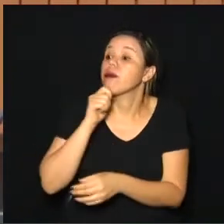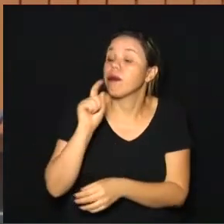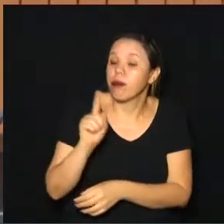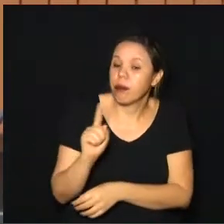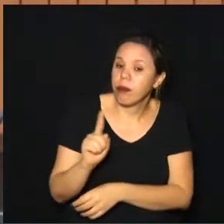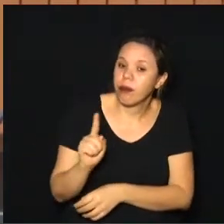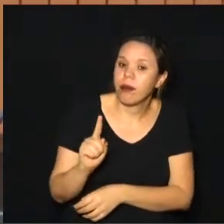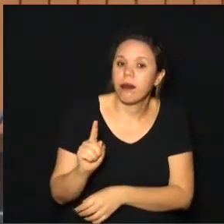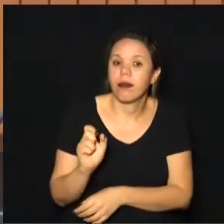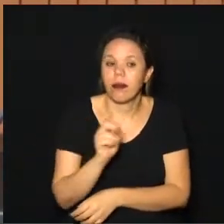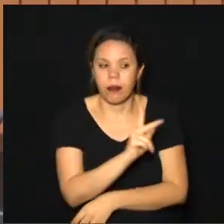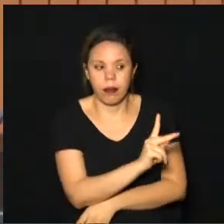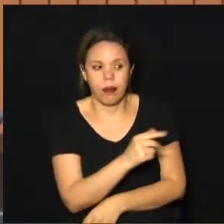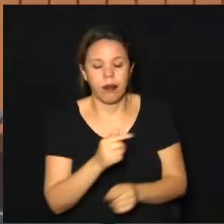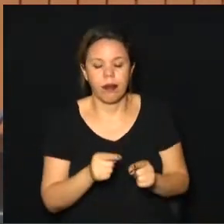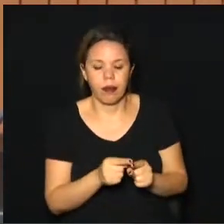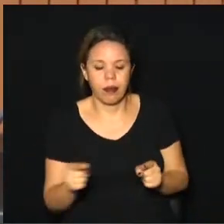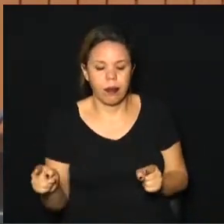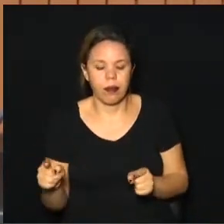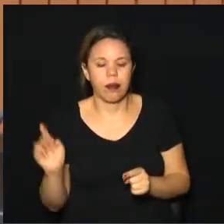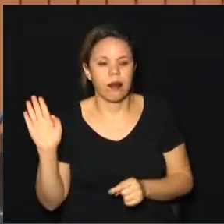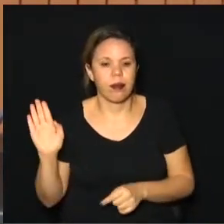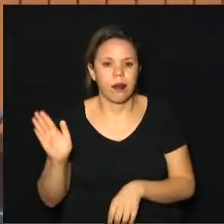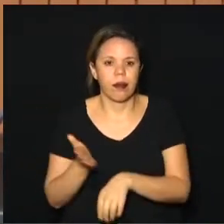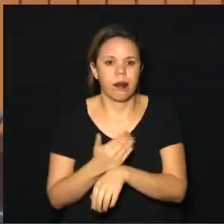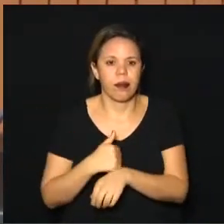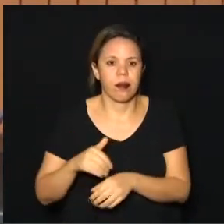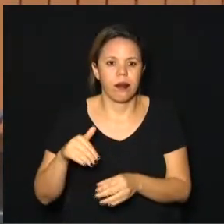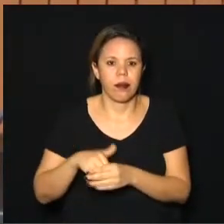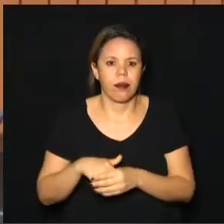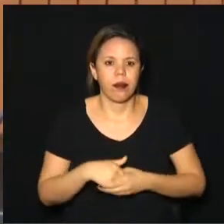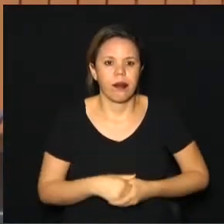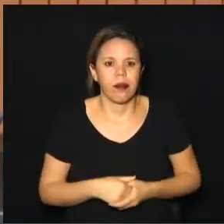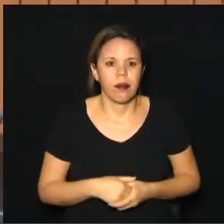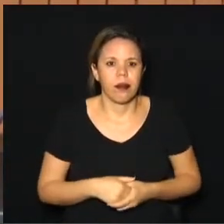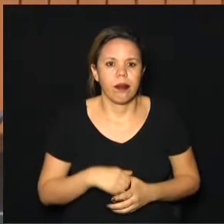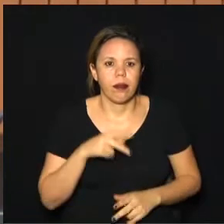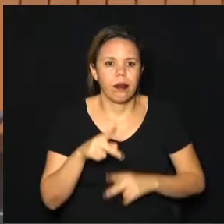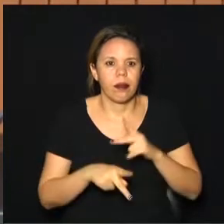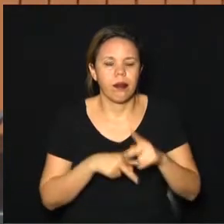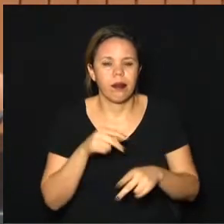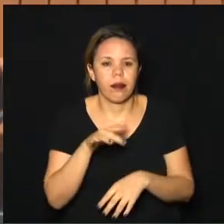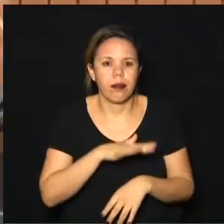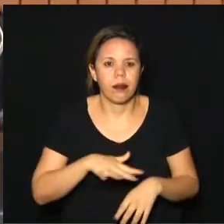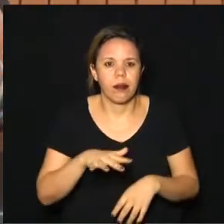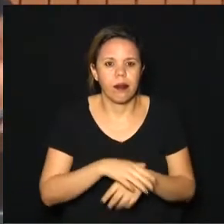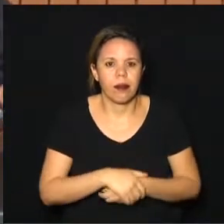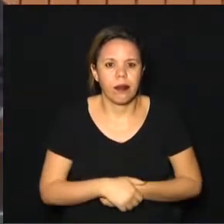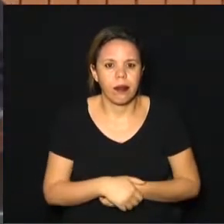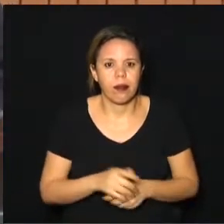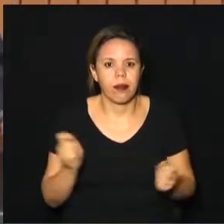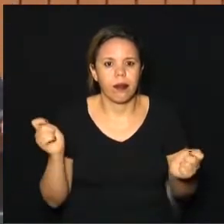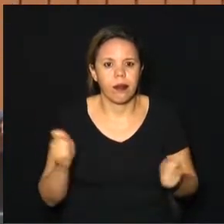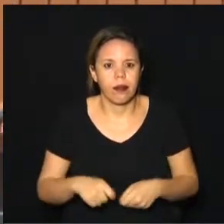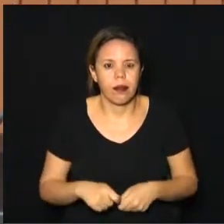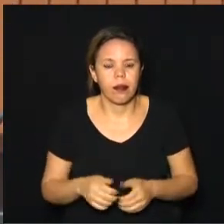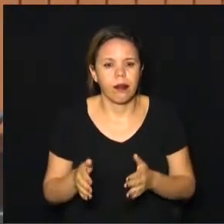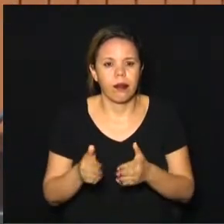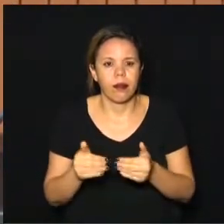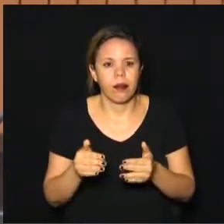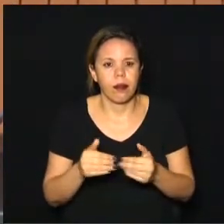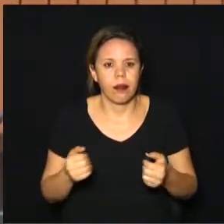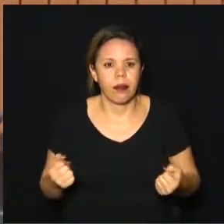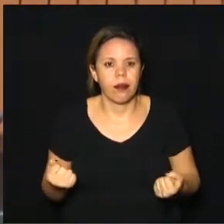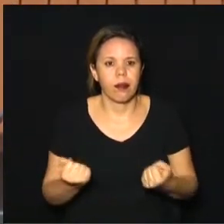Ok? Então, nessa fase pré-campanha eleitoral, os pré-candidatos, eles podem pedir